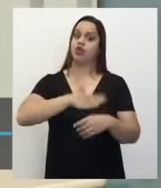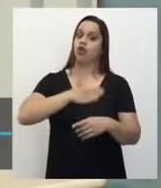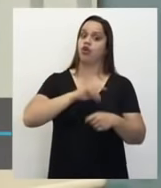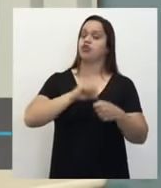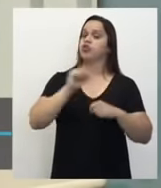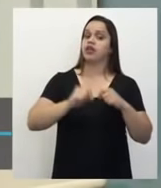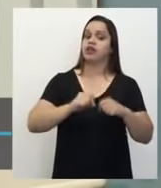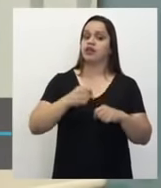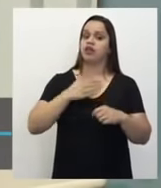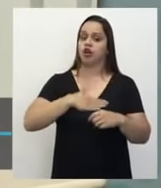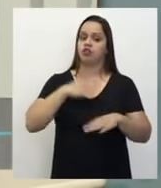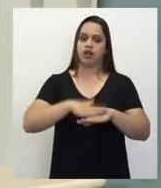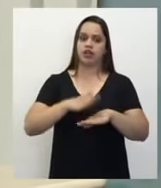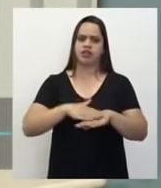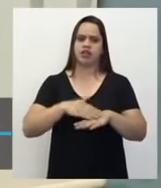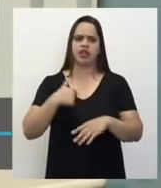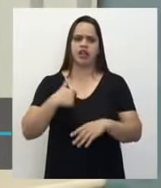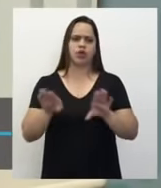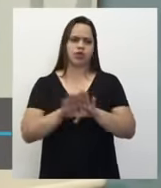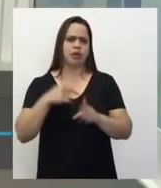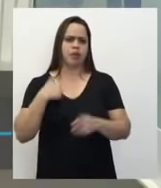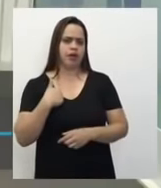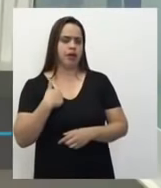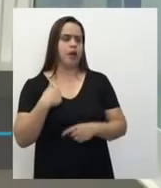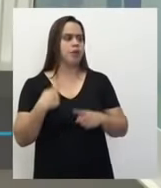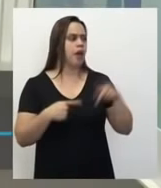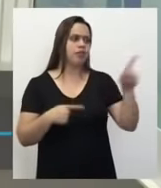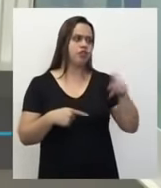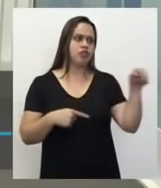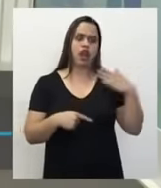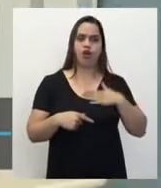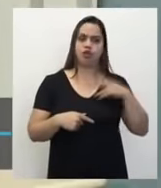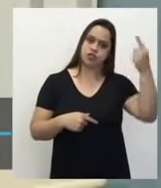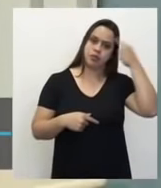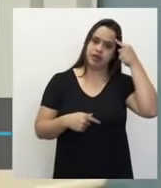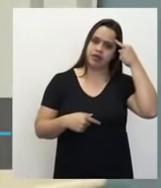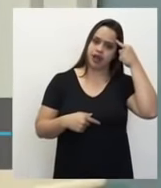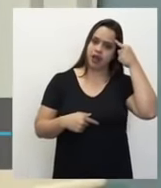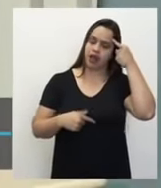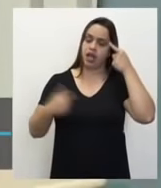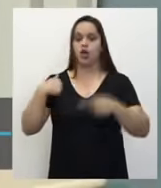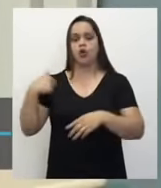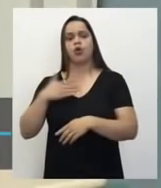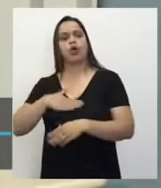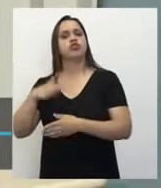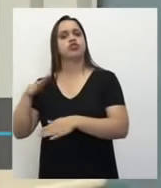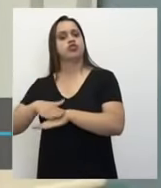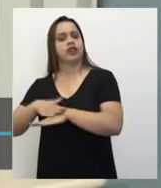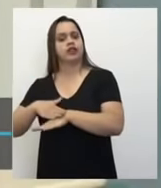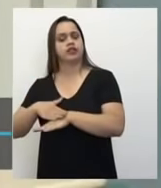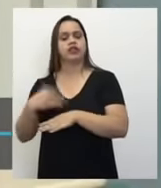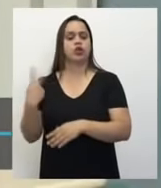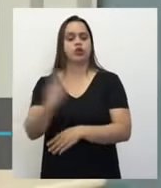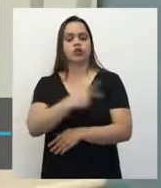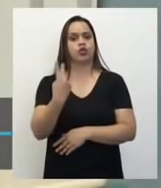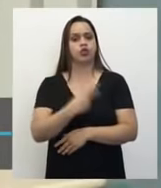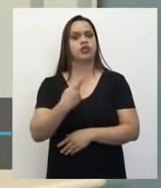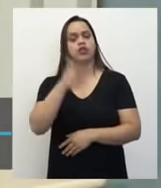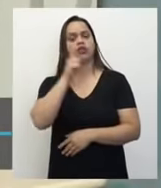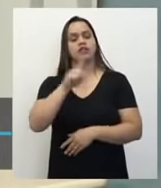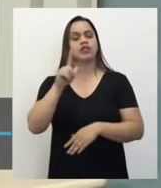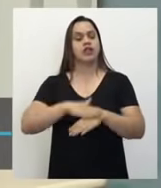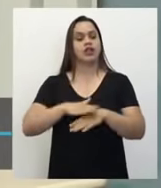fazer, que é o meu caso. Acho que a professora Márcia gosta mais de pensar, eu gosto mais de fazer. Eu e a professora Márcia daríamos uma boa figurinista e modelista,